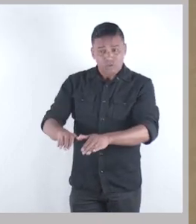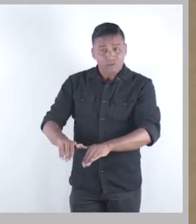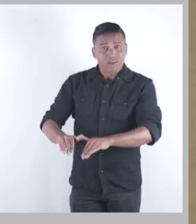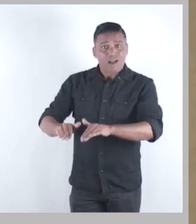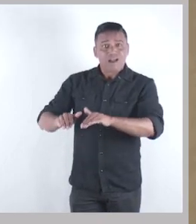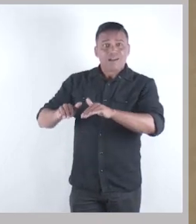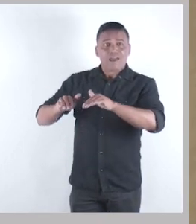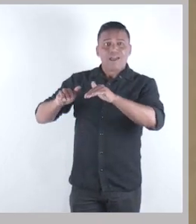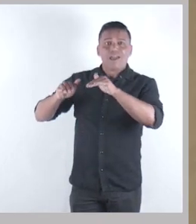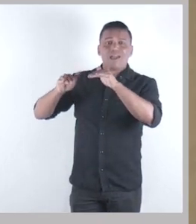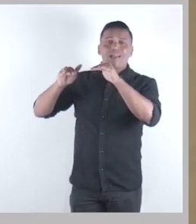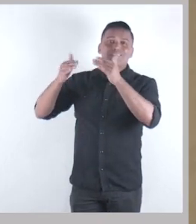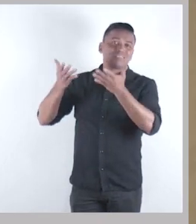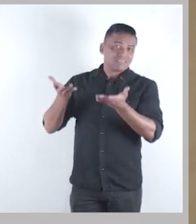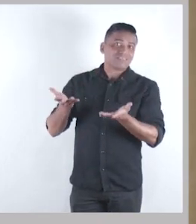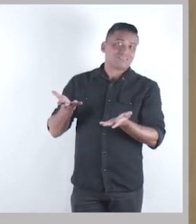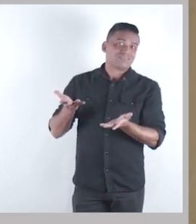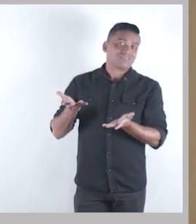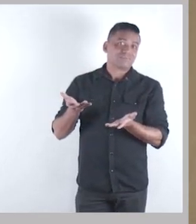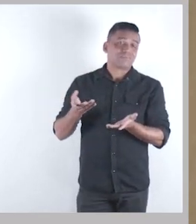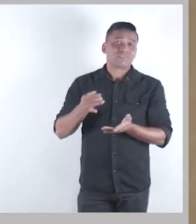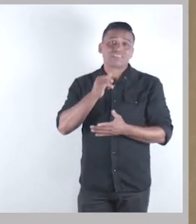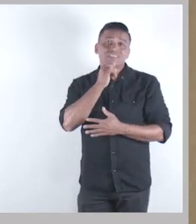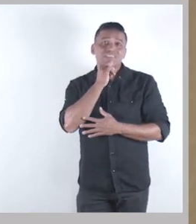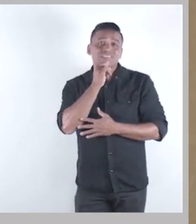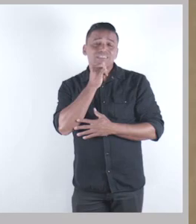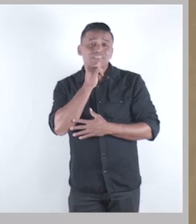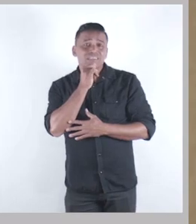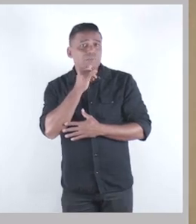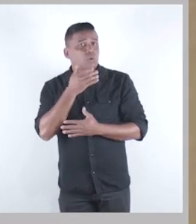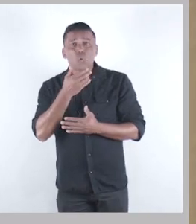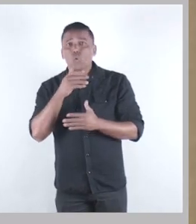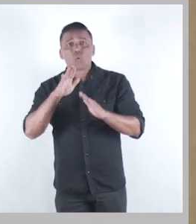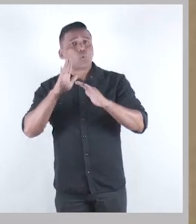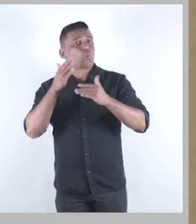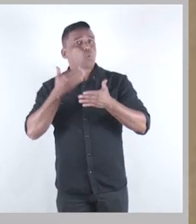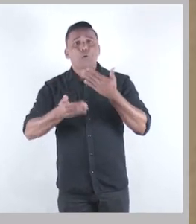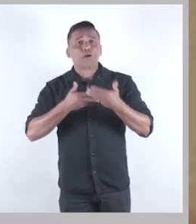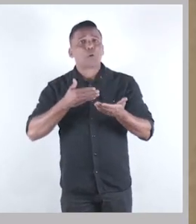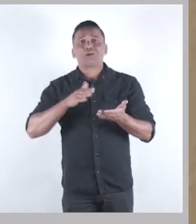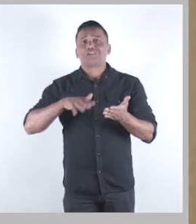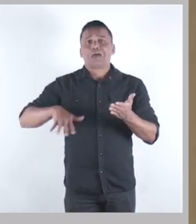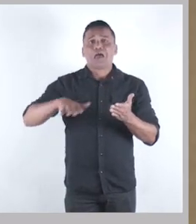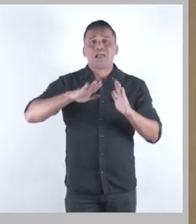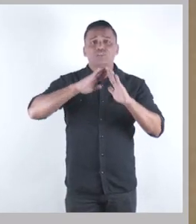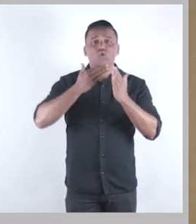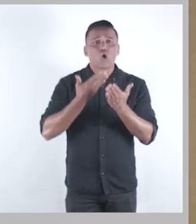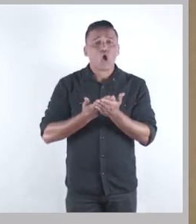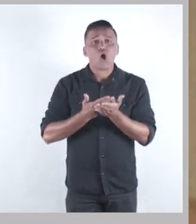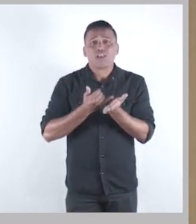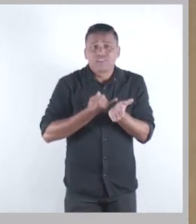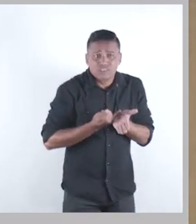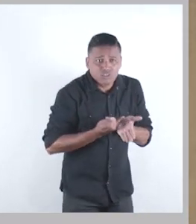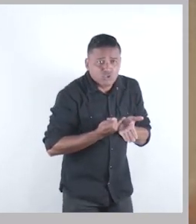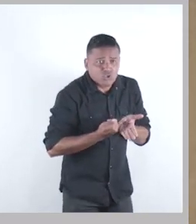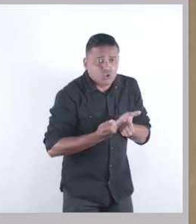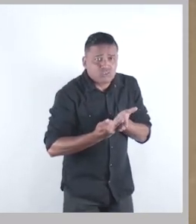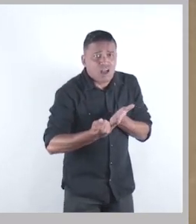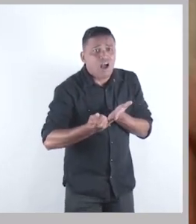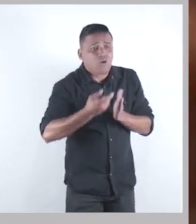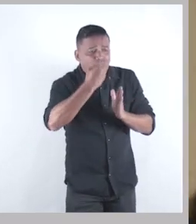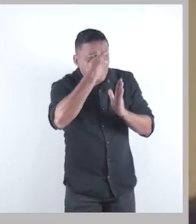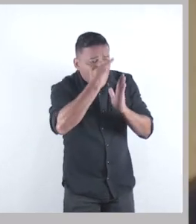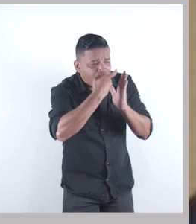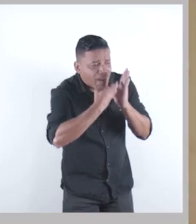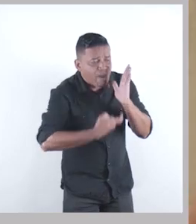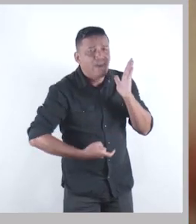os centros infantis, qualquer coisa escolar para as crianças, já introduzem um pouco, né, de textinho, de